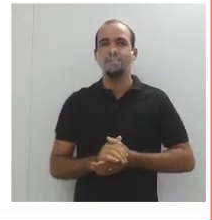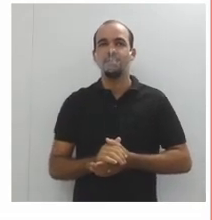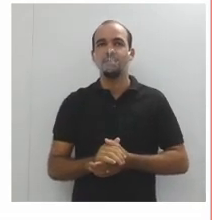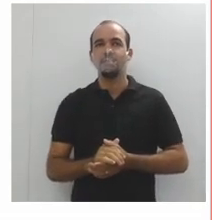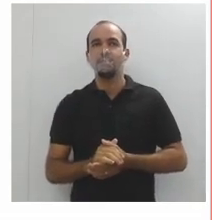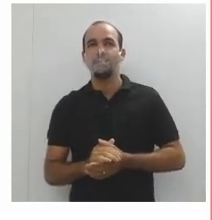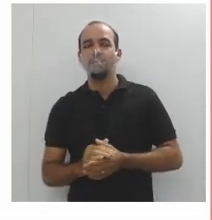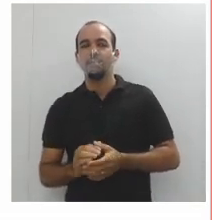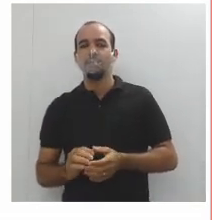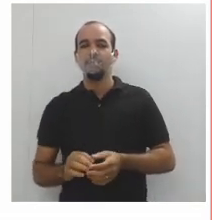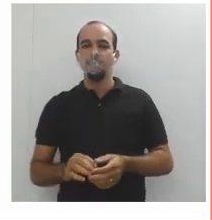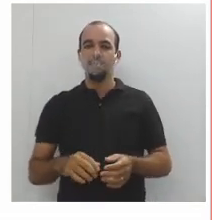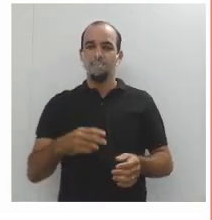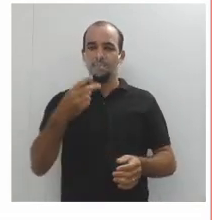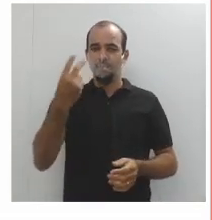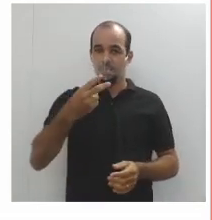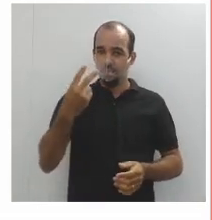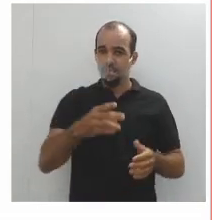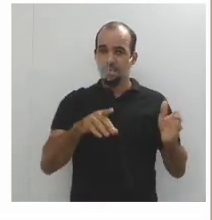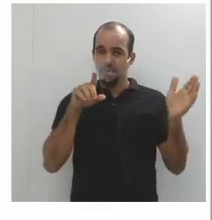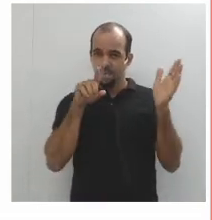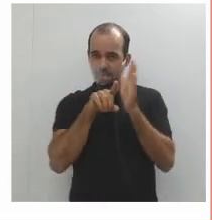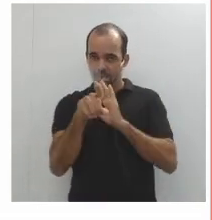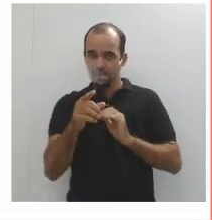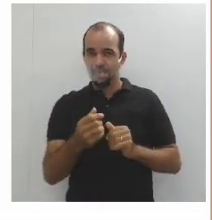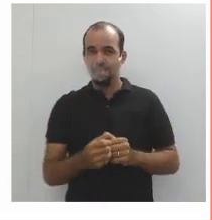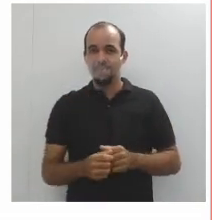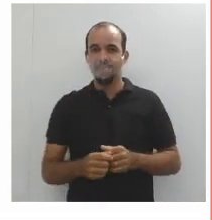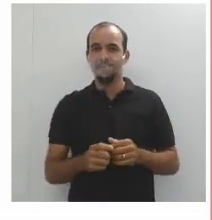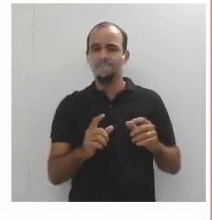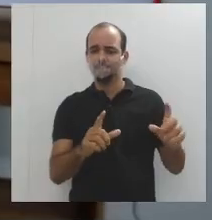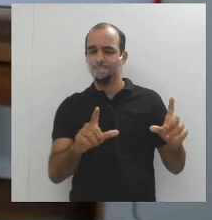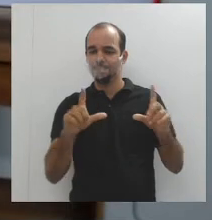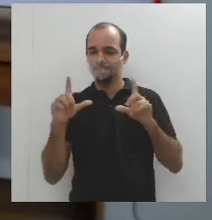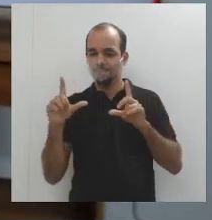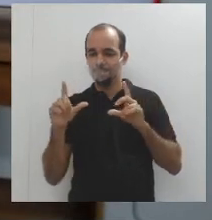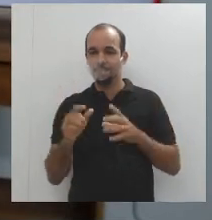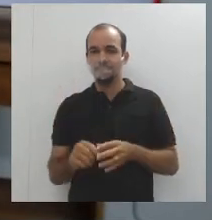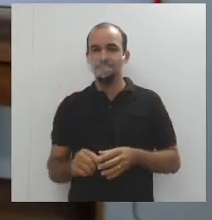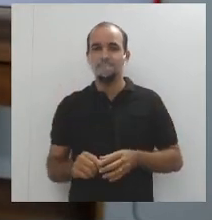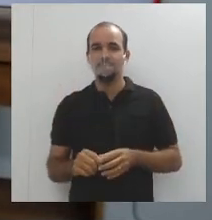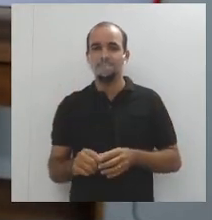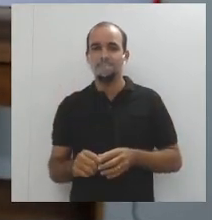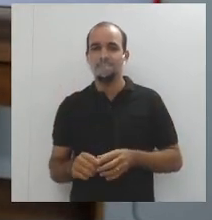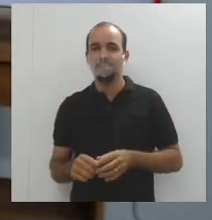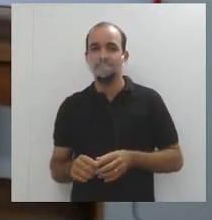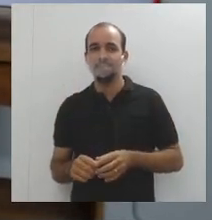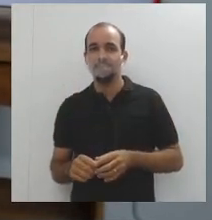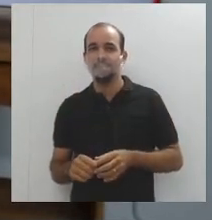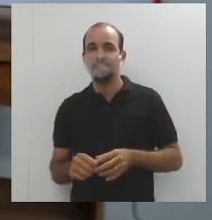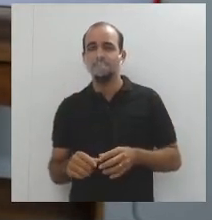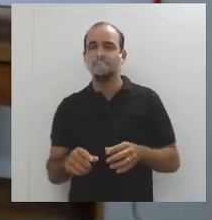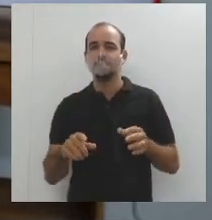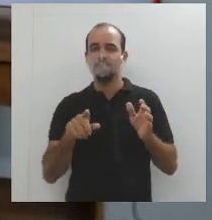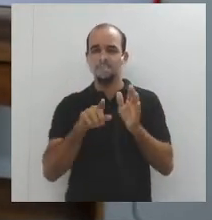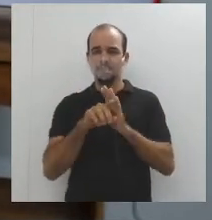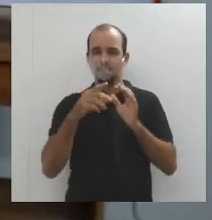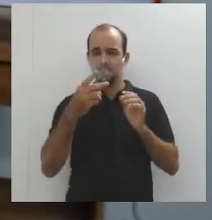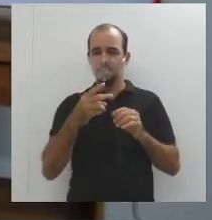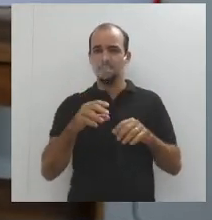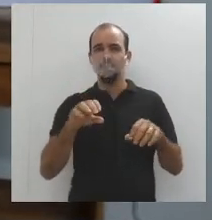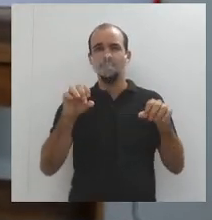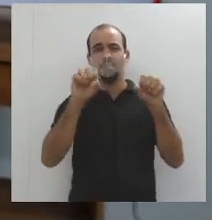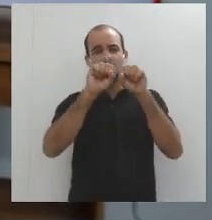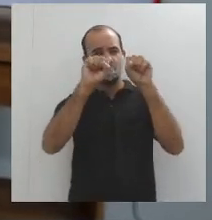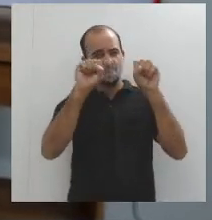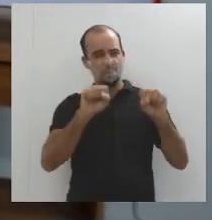Vamos lá para o outro exemplo. Corta aqui para mim. No sistema representado